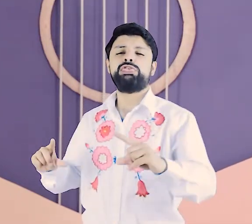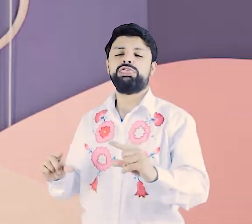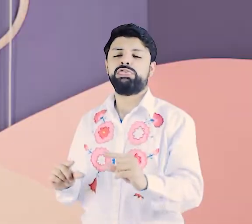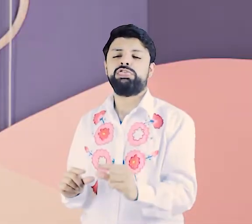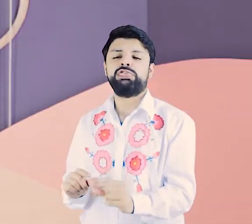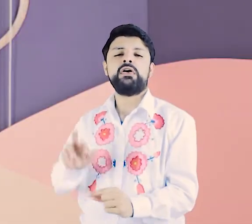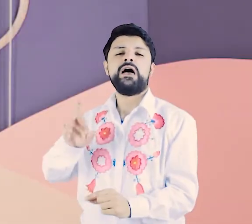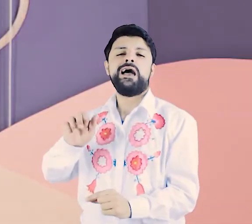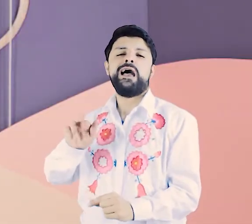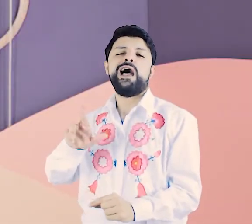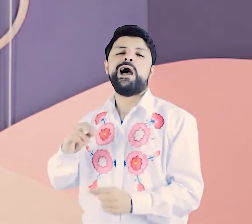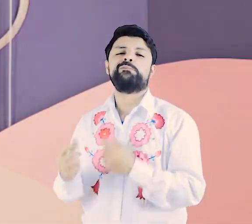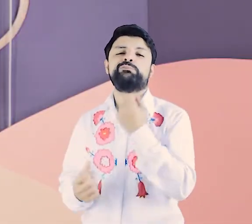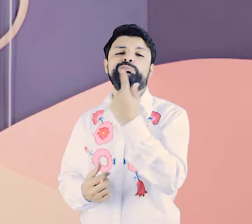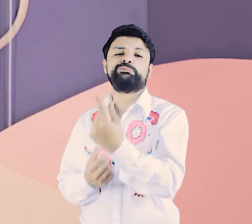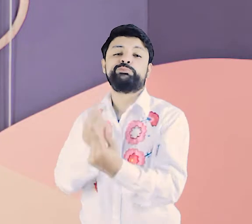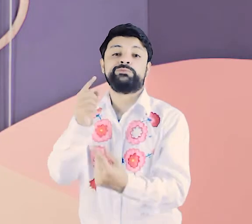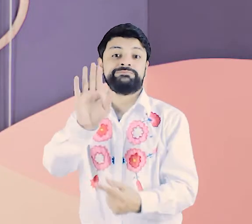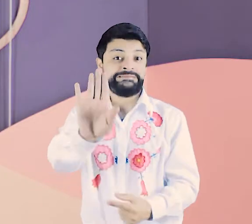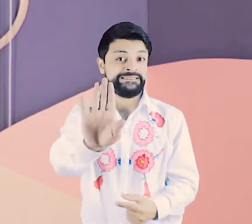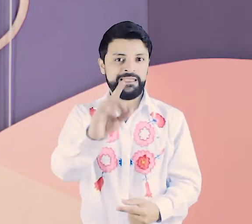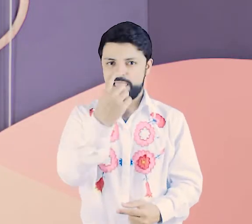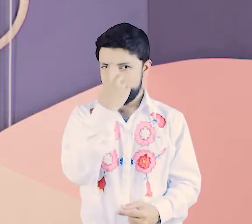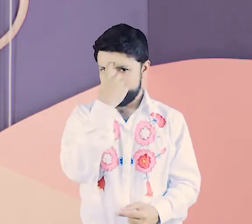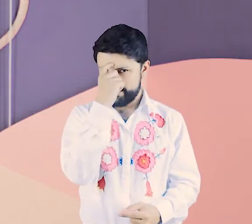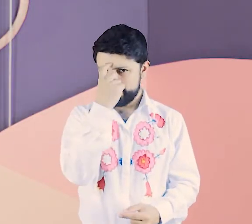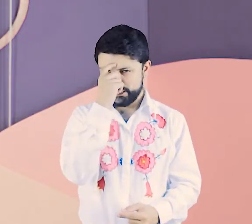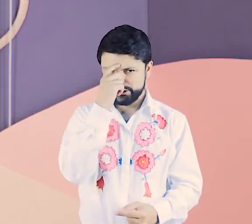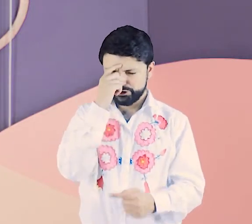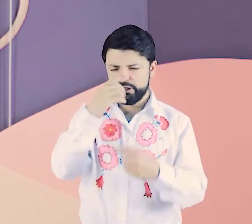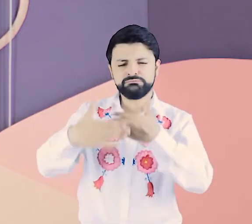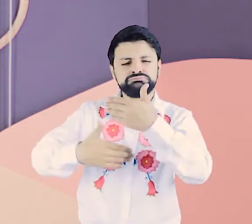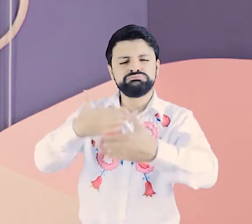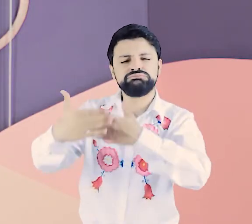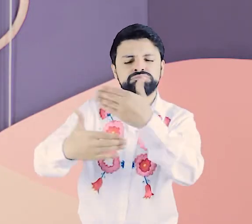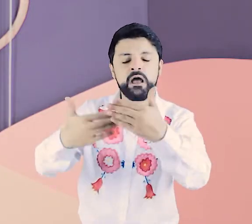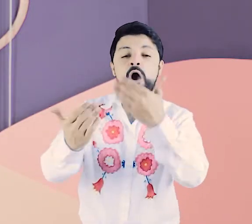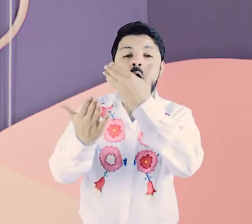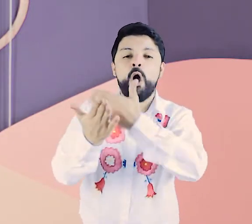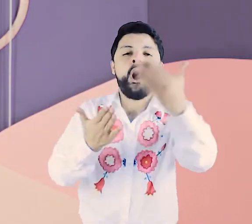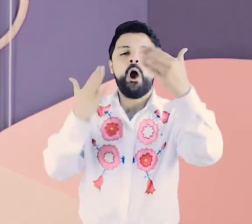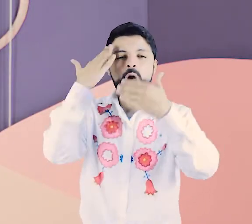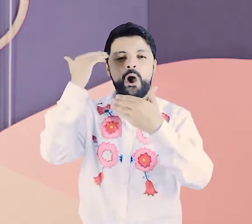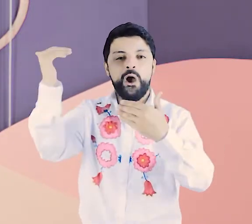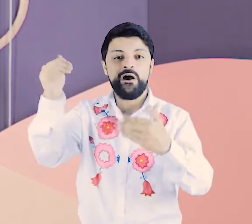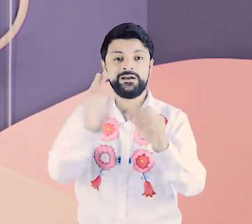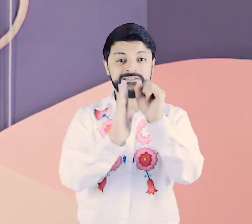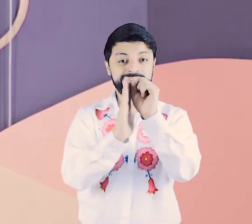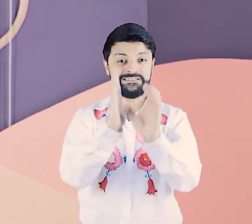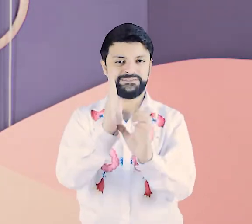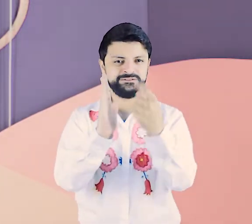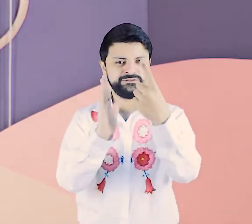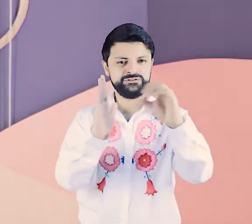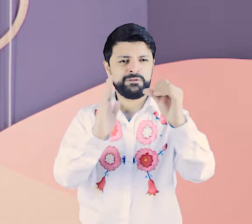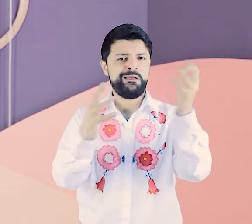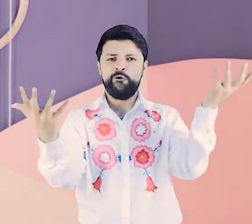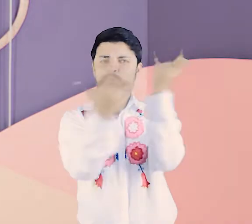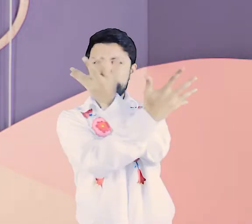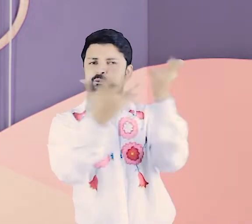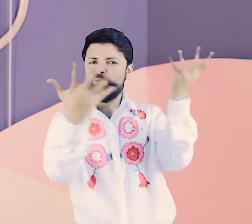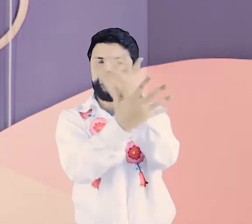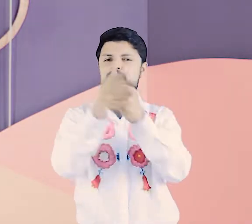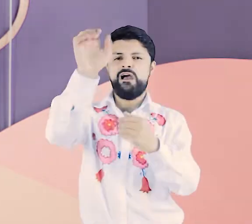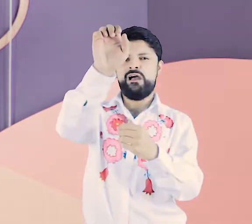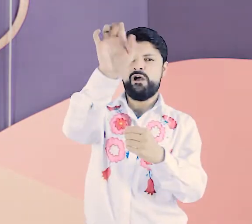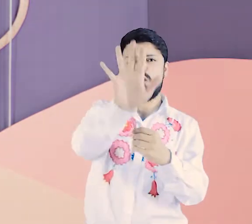raro. Foi na Índia, décadas mais tarde, que ele ganhou fama. No século XIX, com o grande fluxo entre a